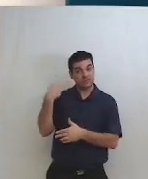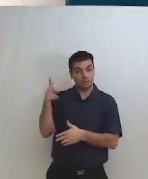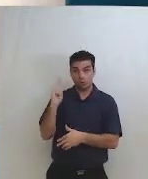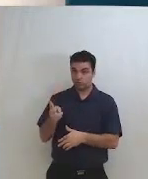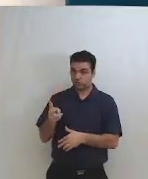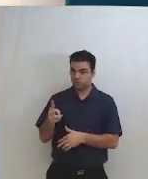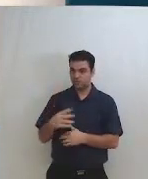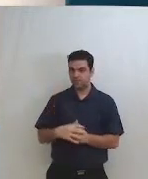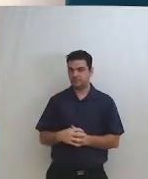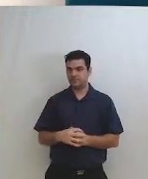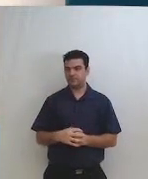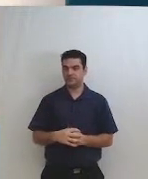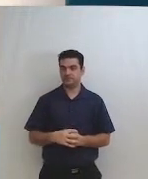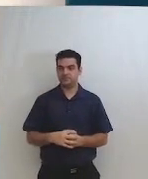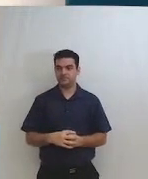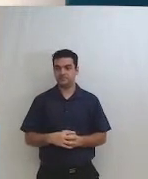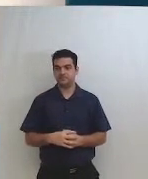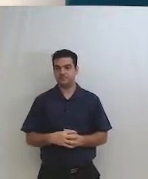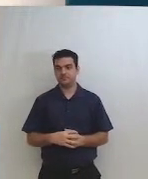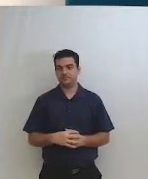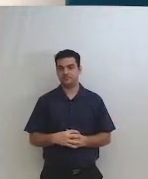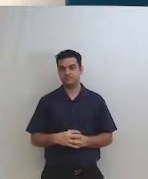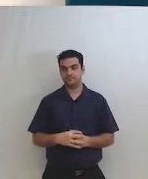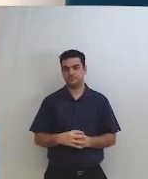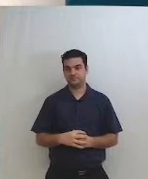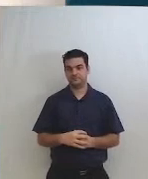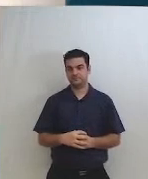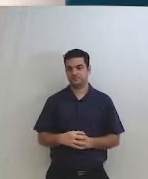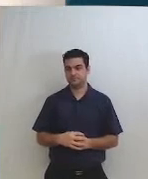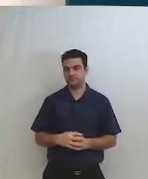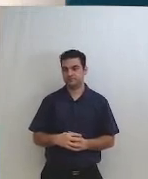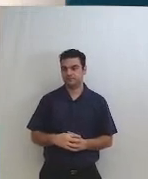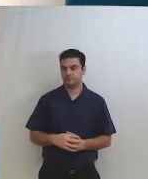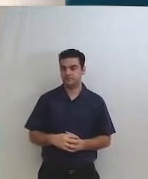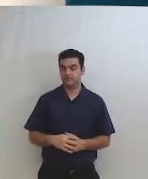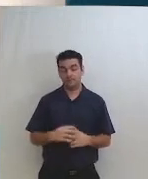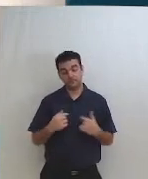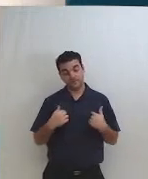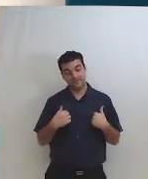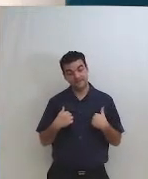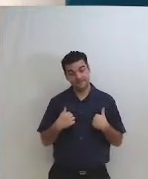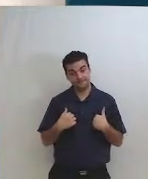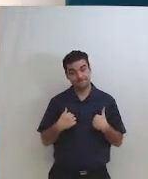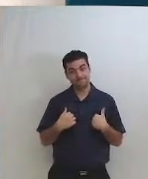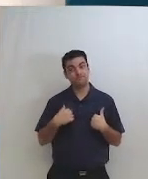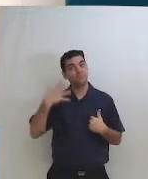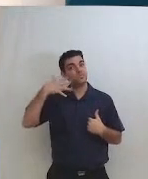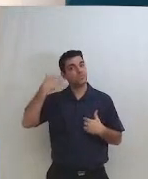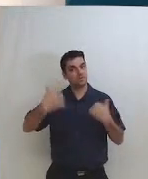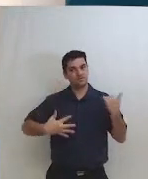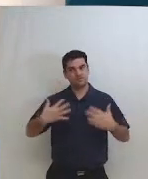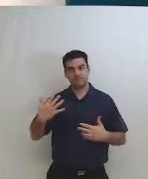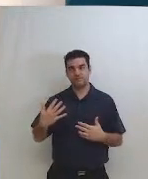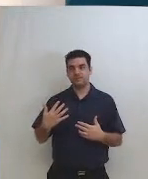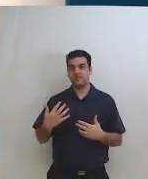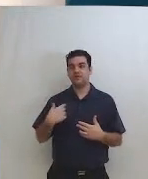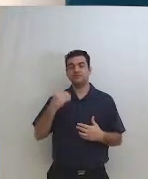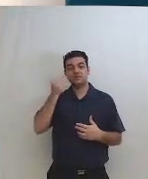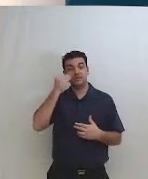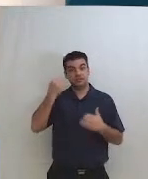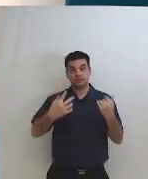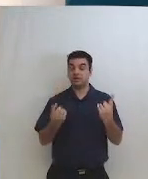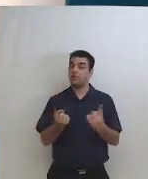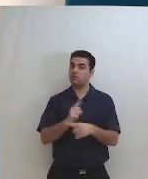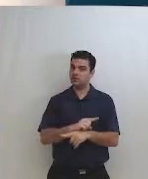favor. Não, eu, a minha sustentação, eu vou fazer a ponderação ao contrário.